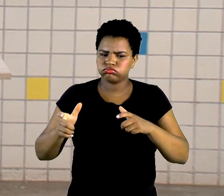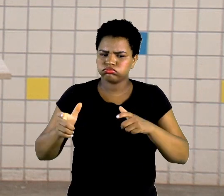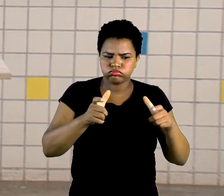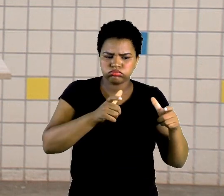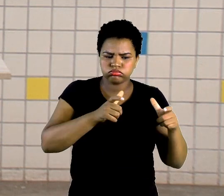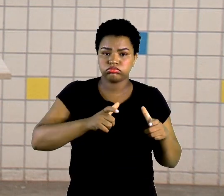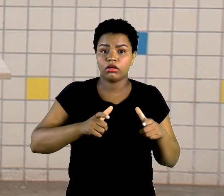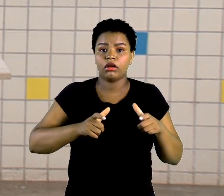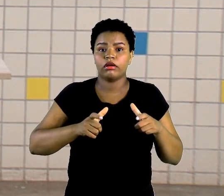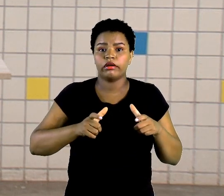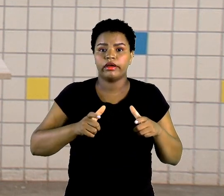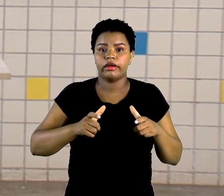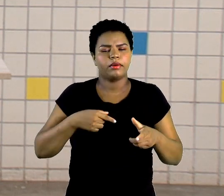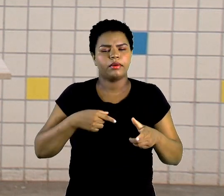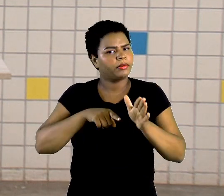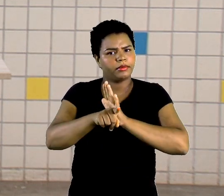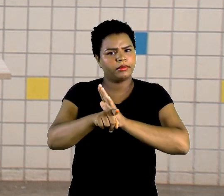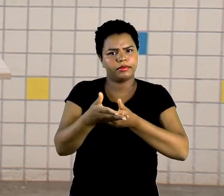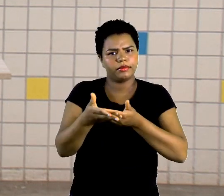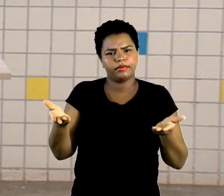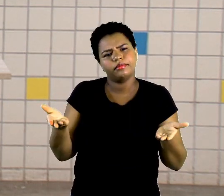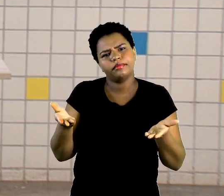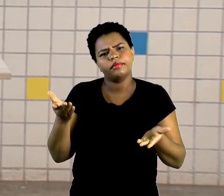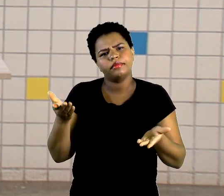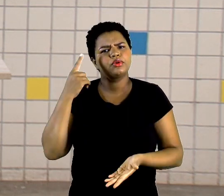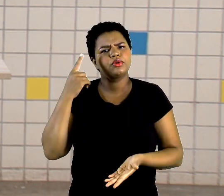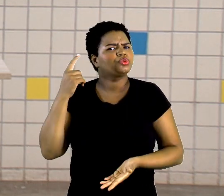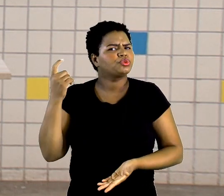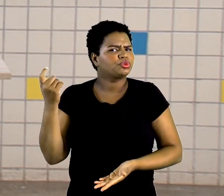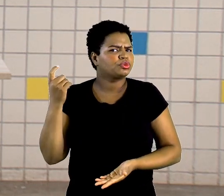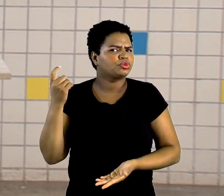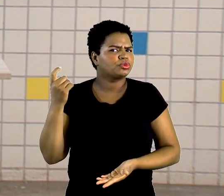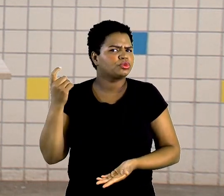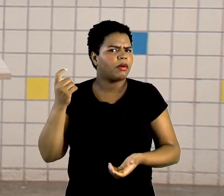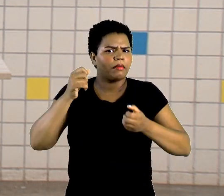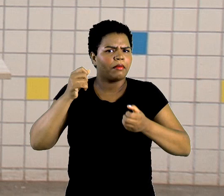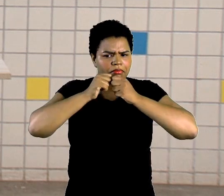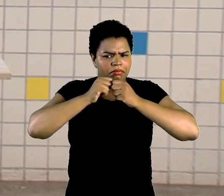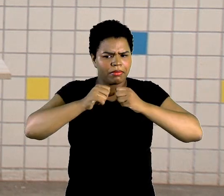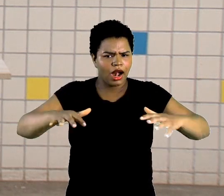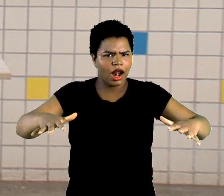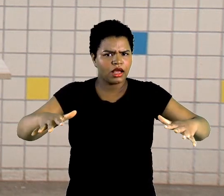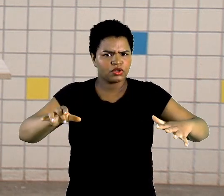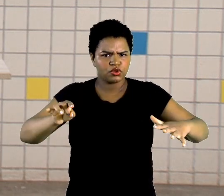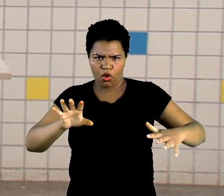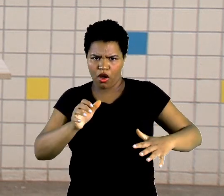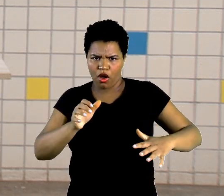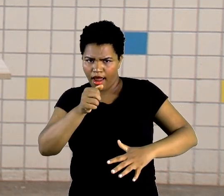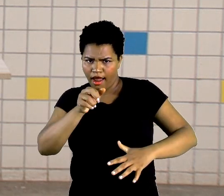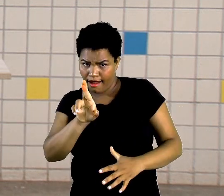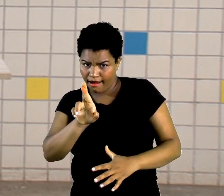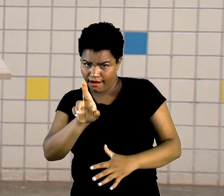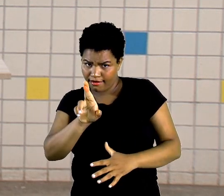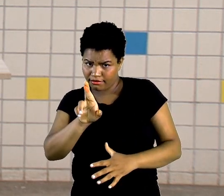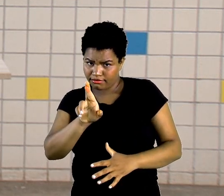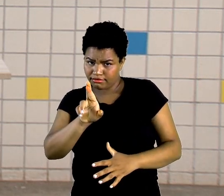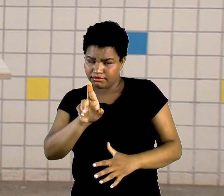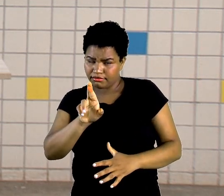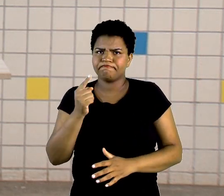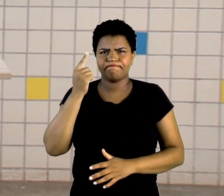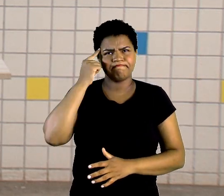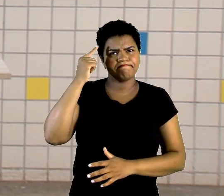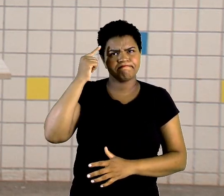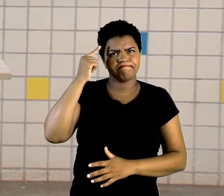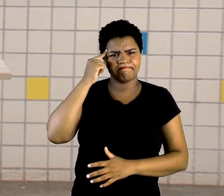pergunto a vocês, será que o som se propaga somente pelo ar? Imagine